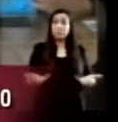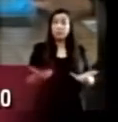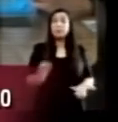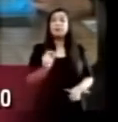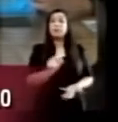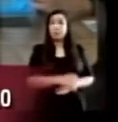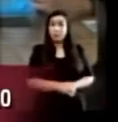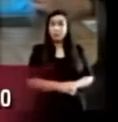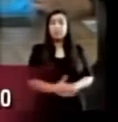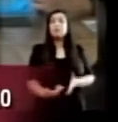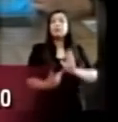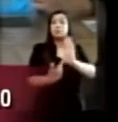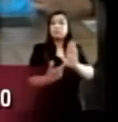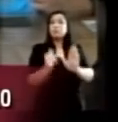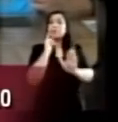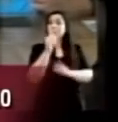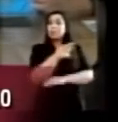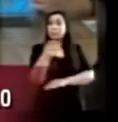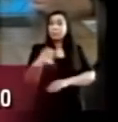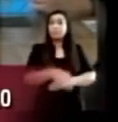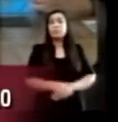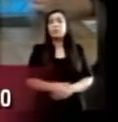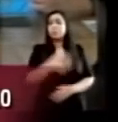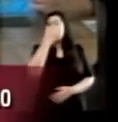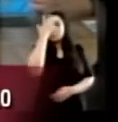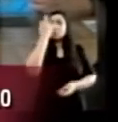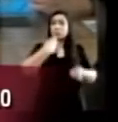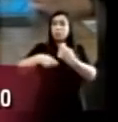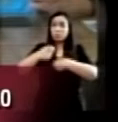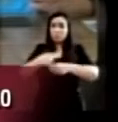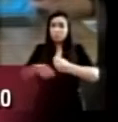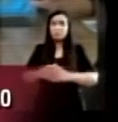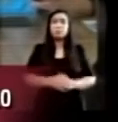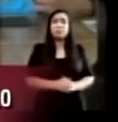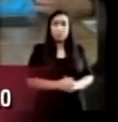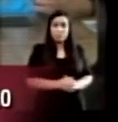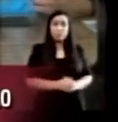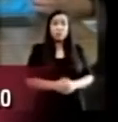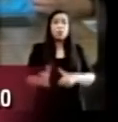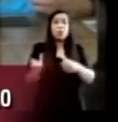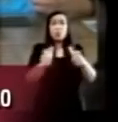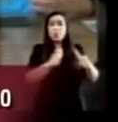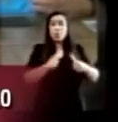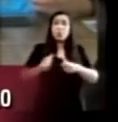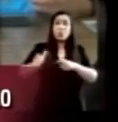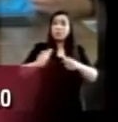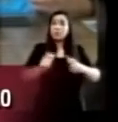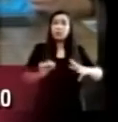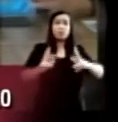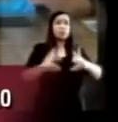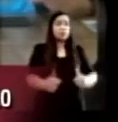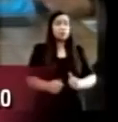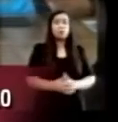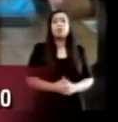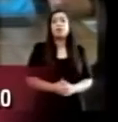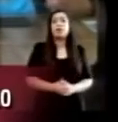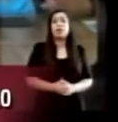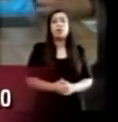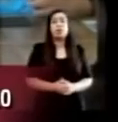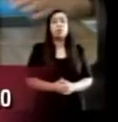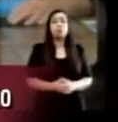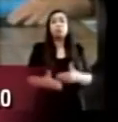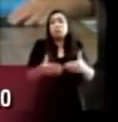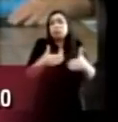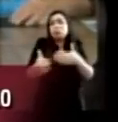gostaria aqui de frisar que os comerciantes, que os estabelecimentos de uma maneira geral, seja ele de como ele